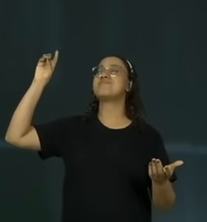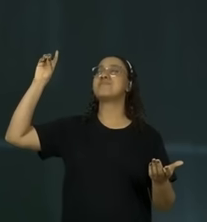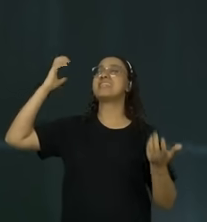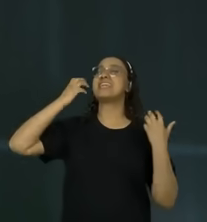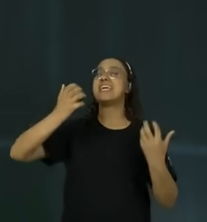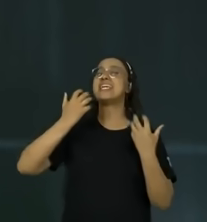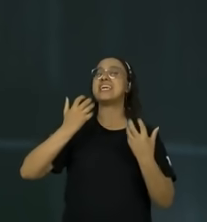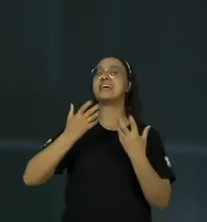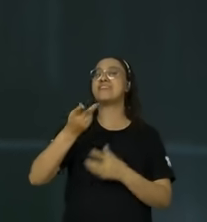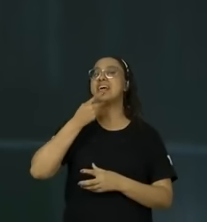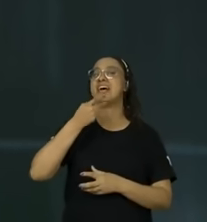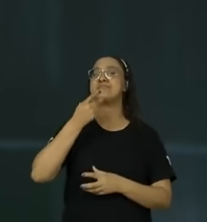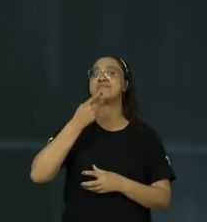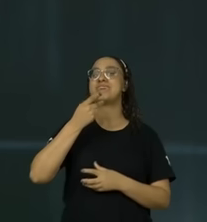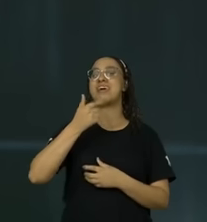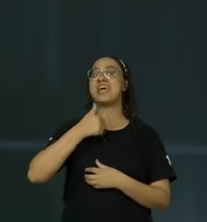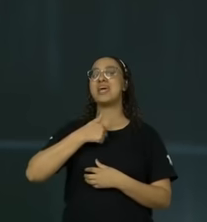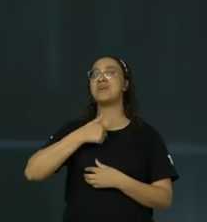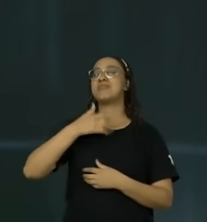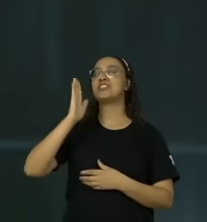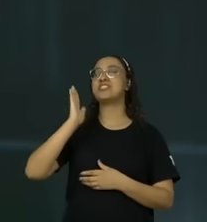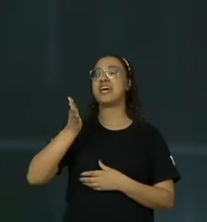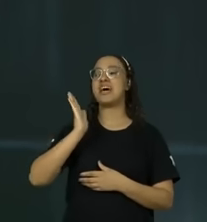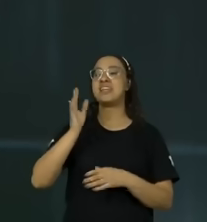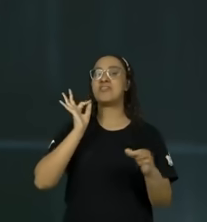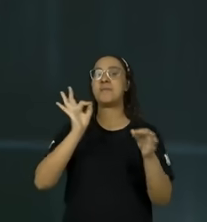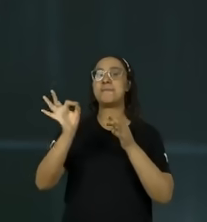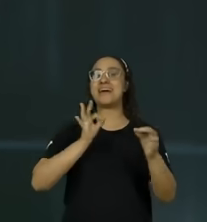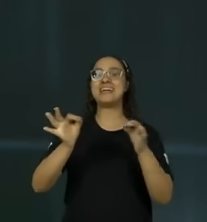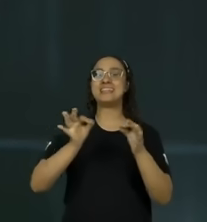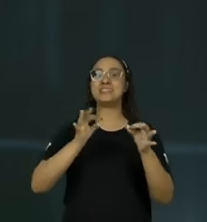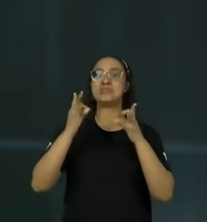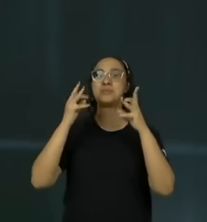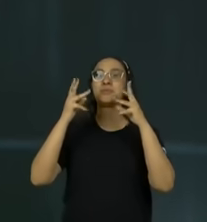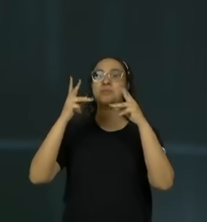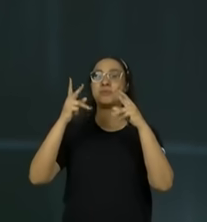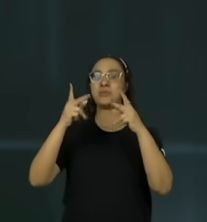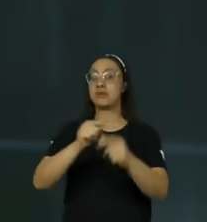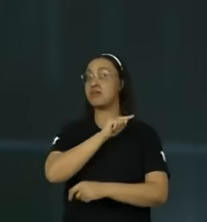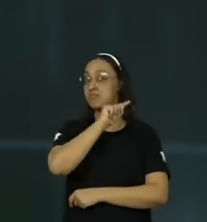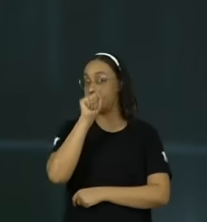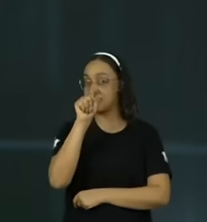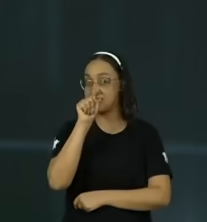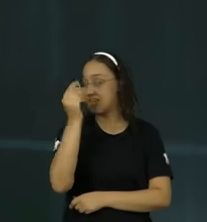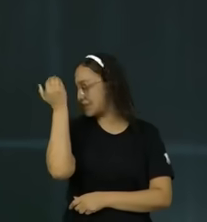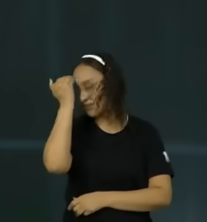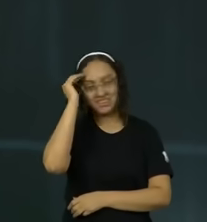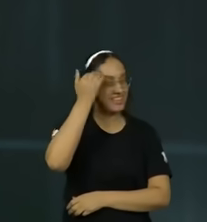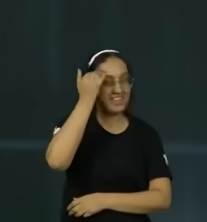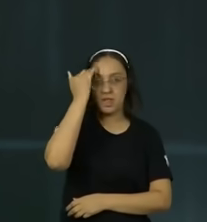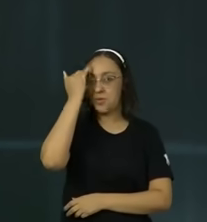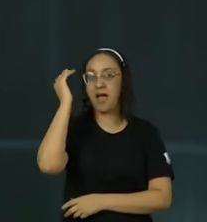ter as lágrimas da resposta do porquê. Porque foi mais difícil na infância, porque foi mais difícil